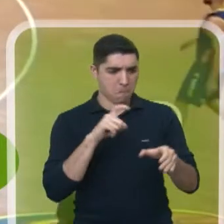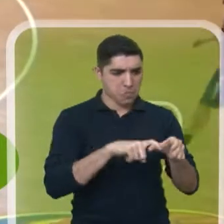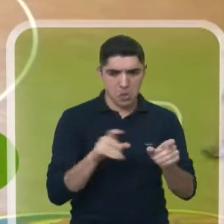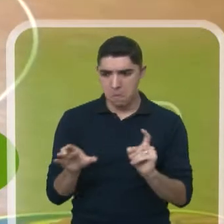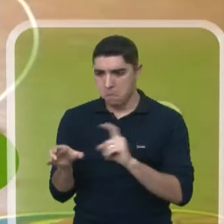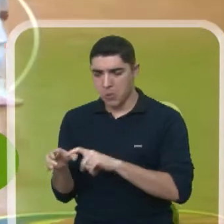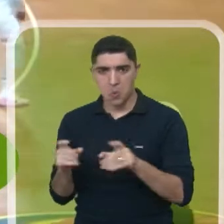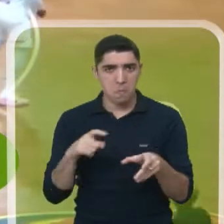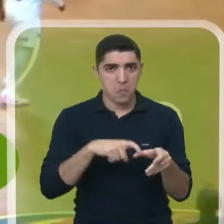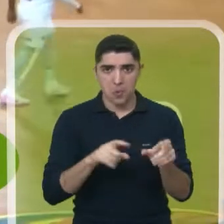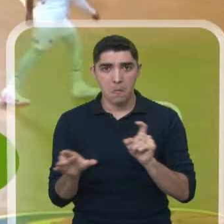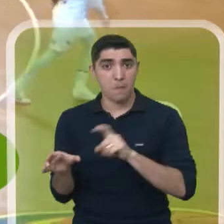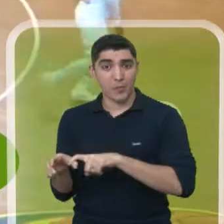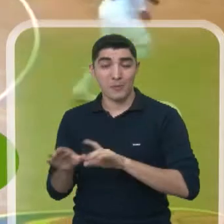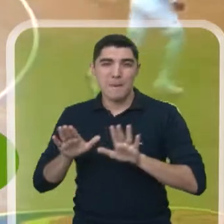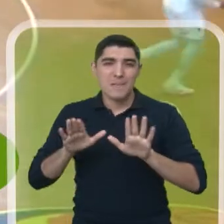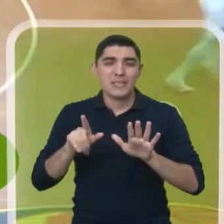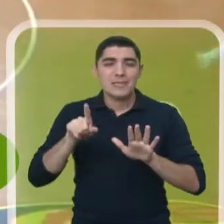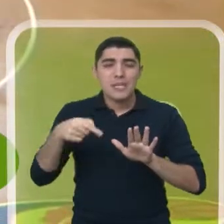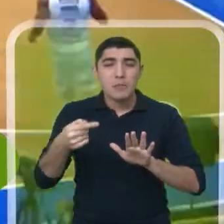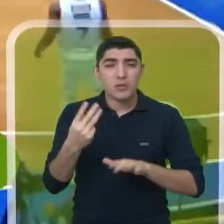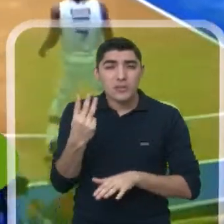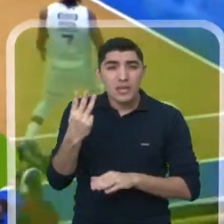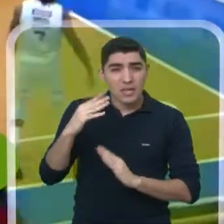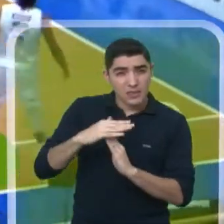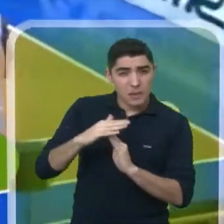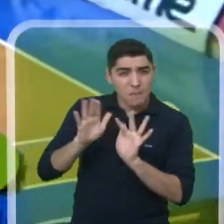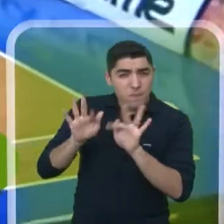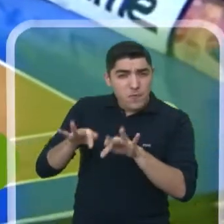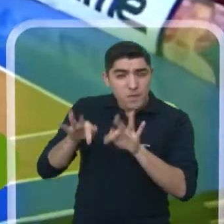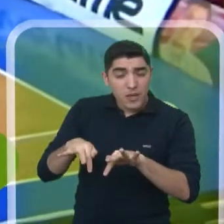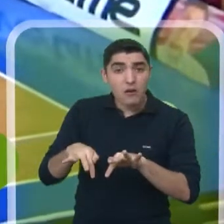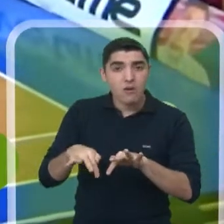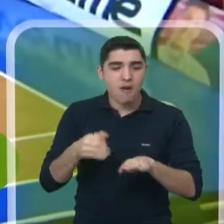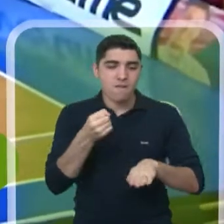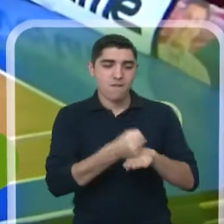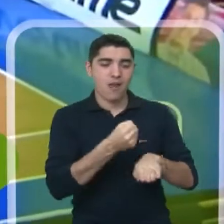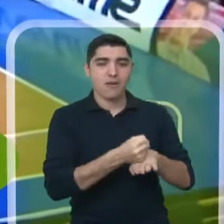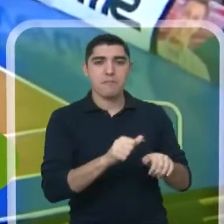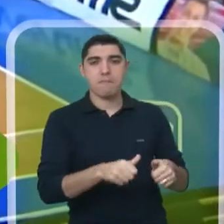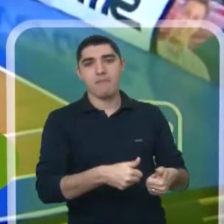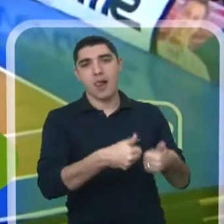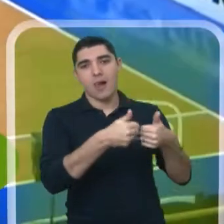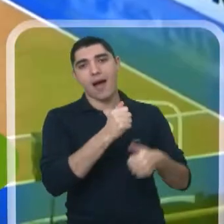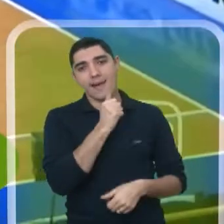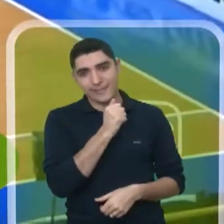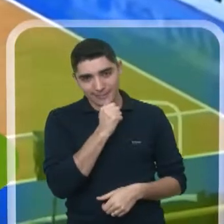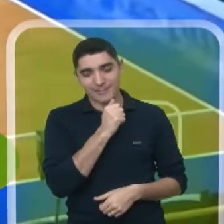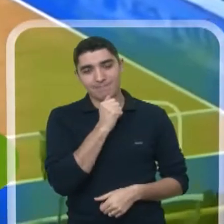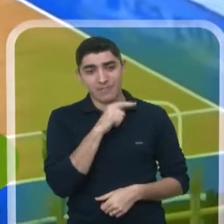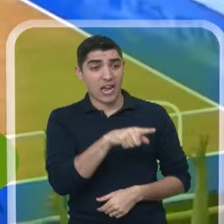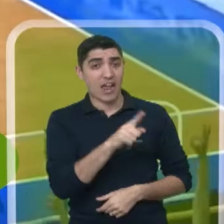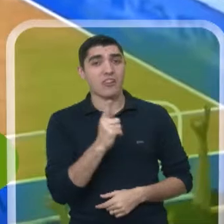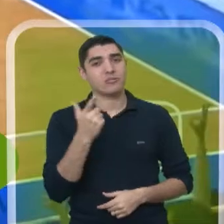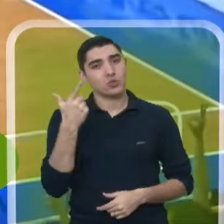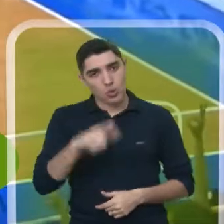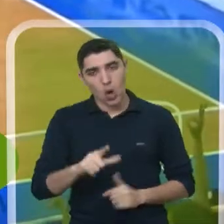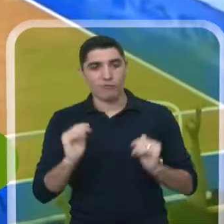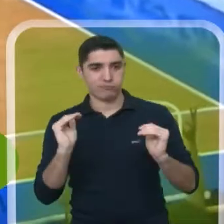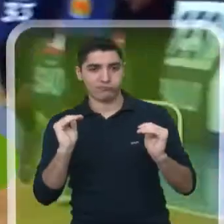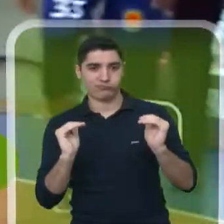cestas. Só que na reta final do terceiro período, Franca voltou a se impor em quadra e voltou a abrir vantagem com